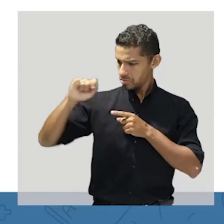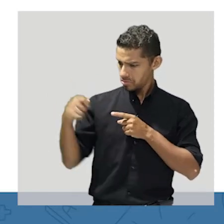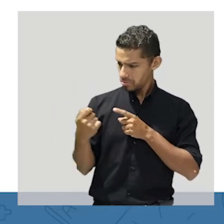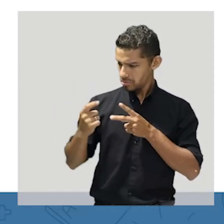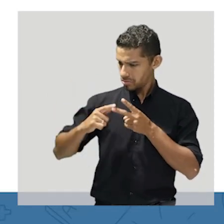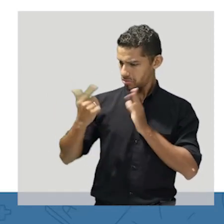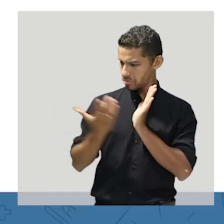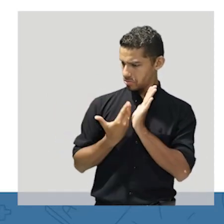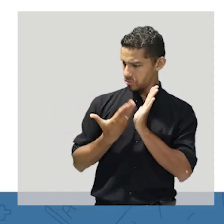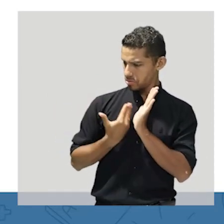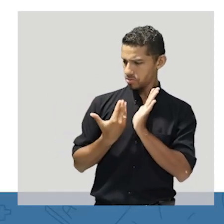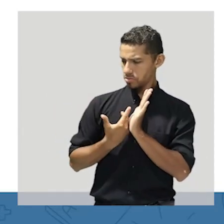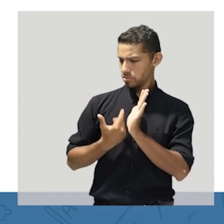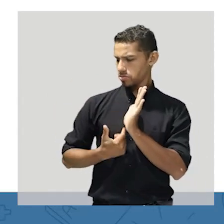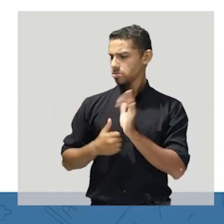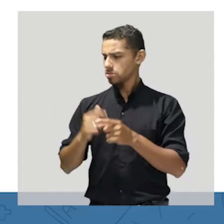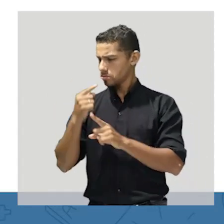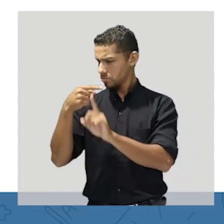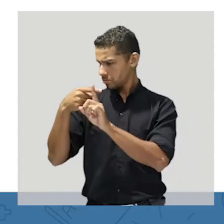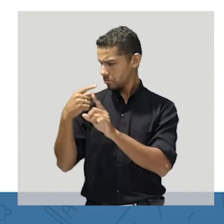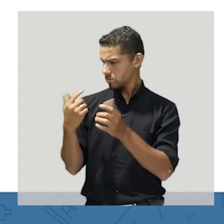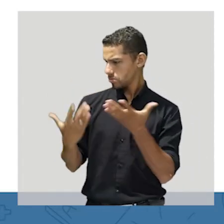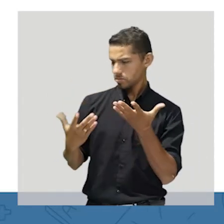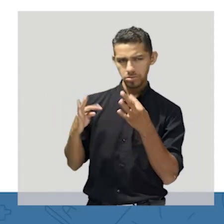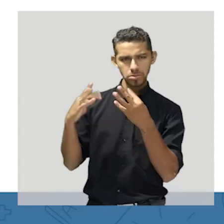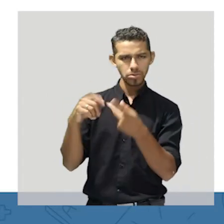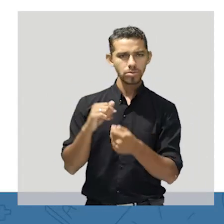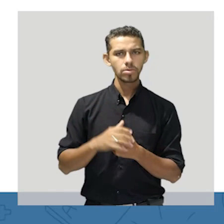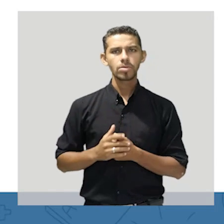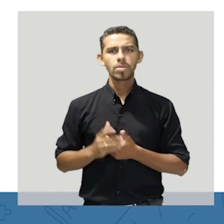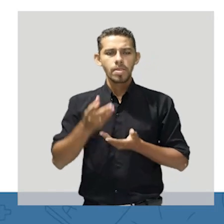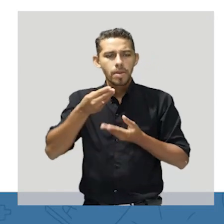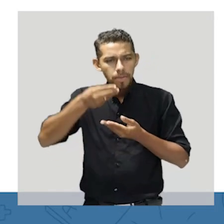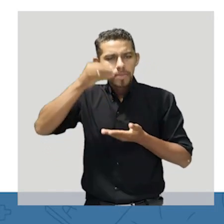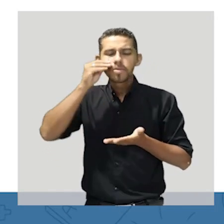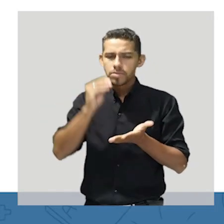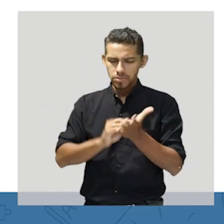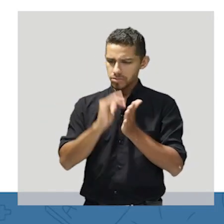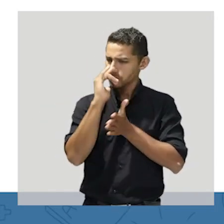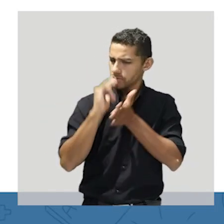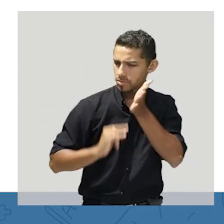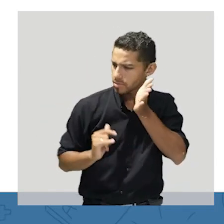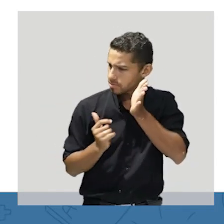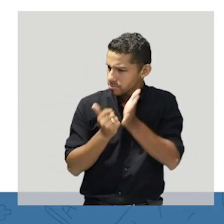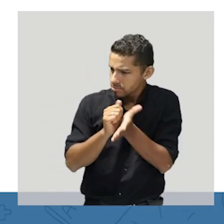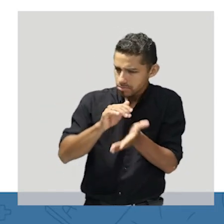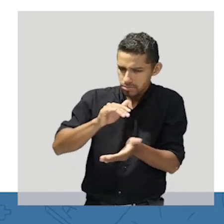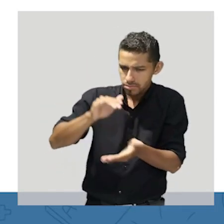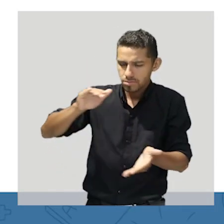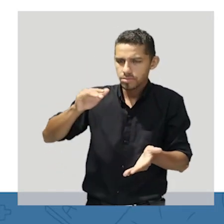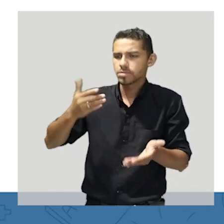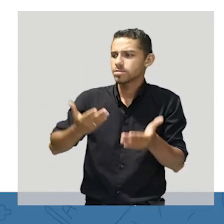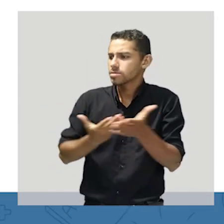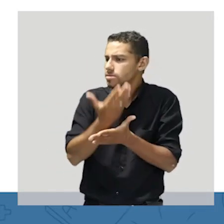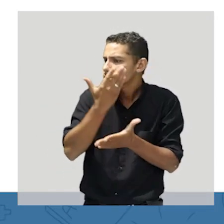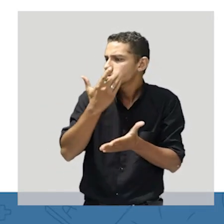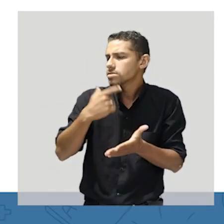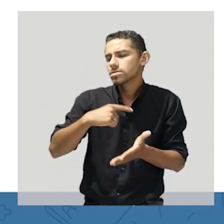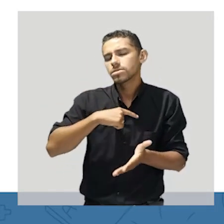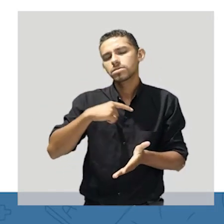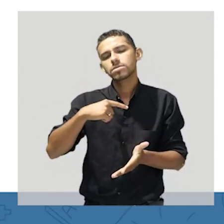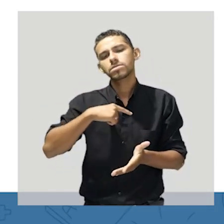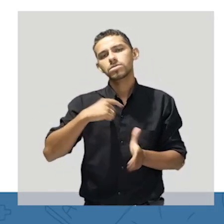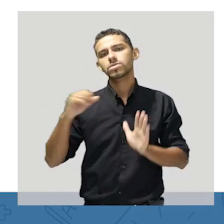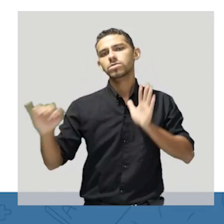caderneta texto e patuá um lenço e uma pinga de documentos para Finalmente eu